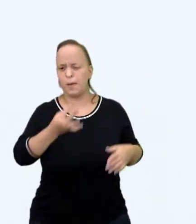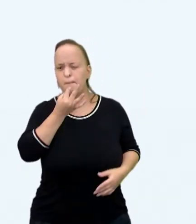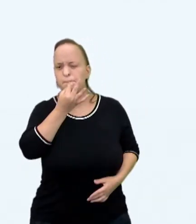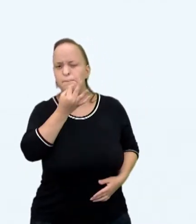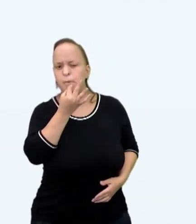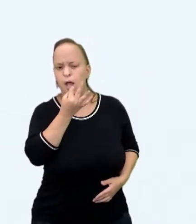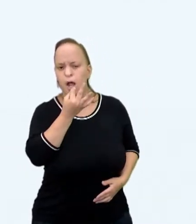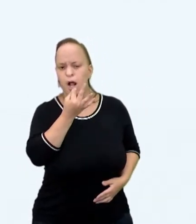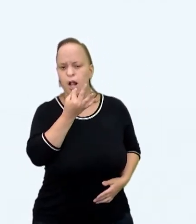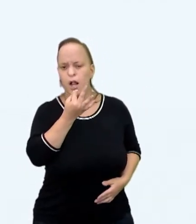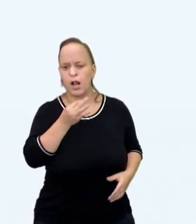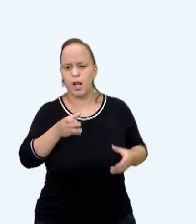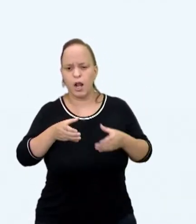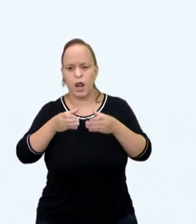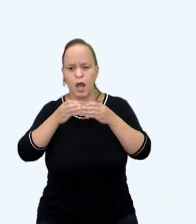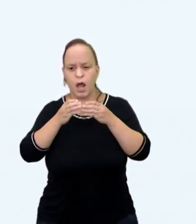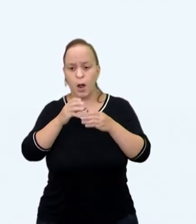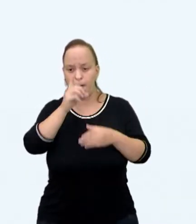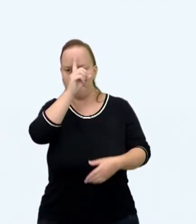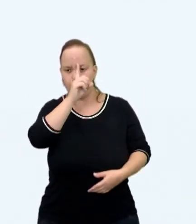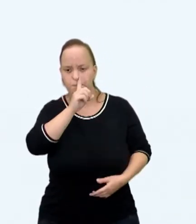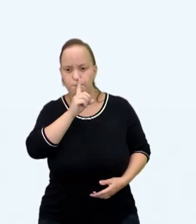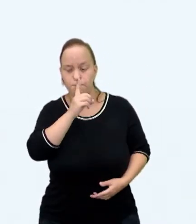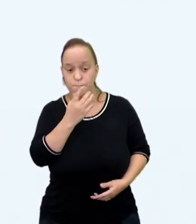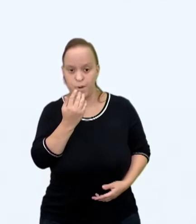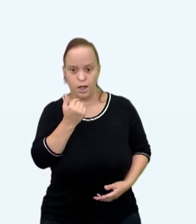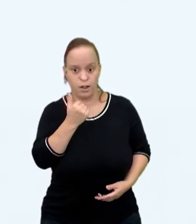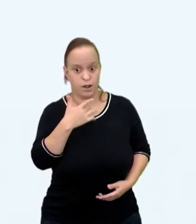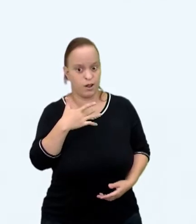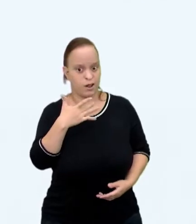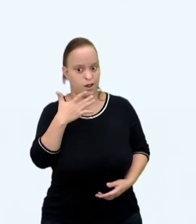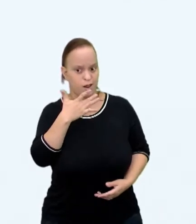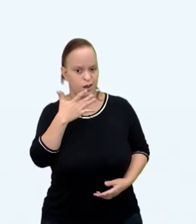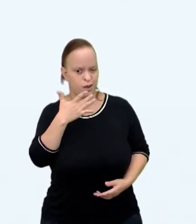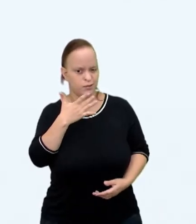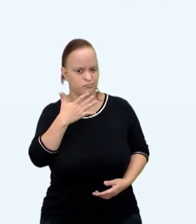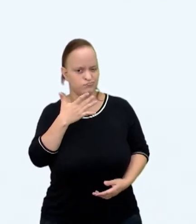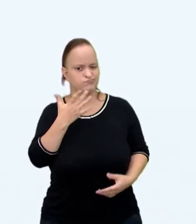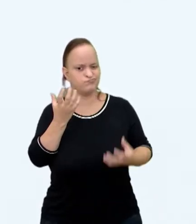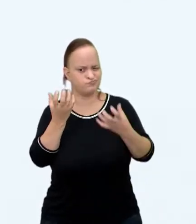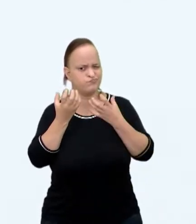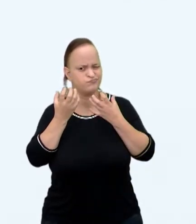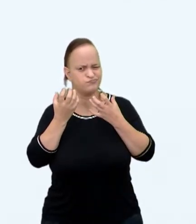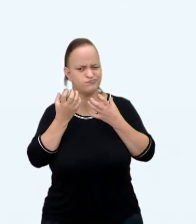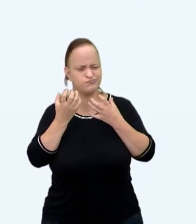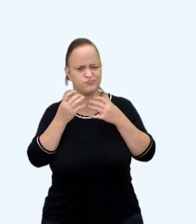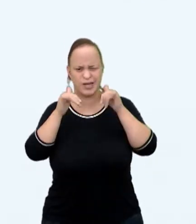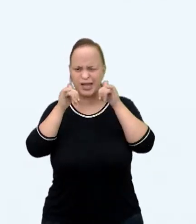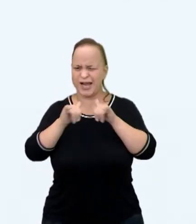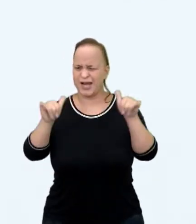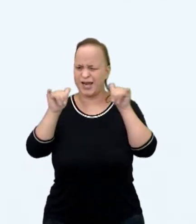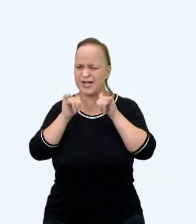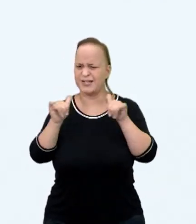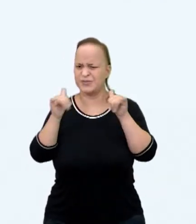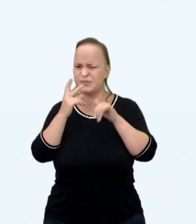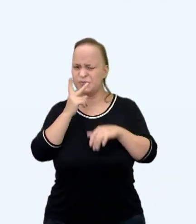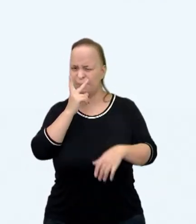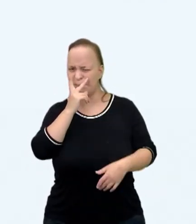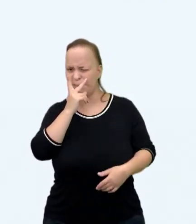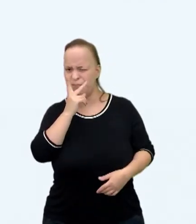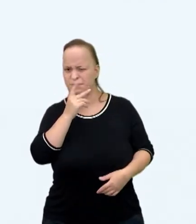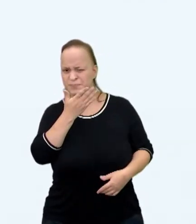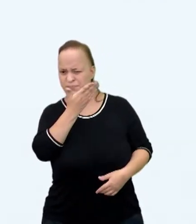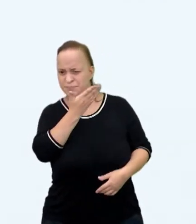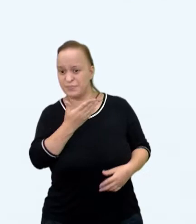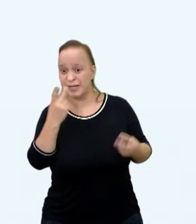de comer melão? Já viram algo parecido como um anúncio com frutas? O título Rei